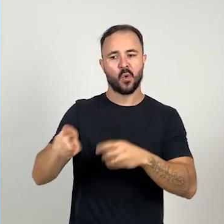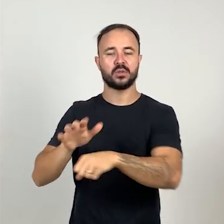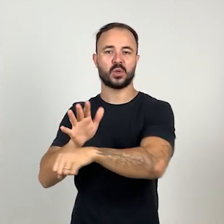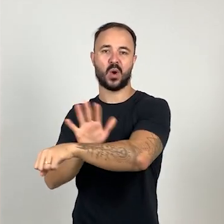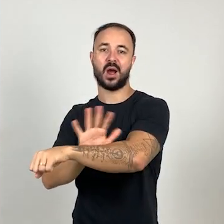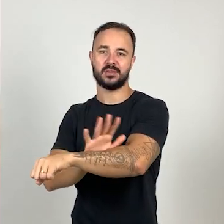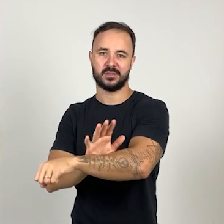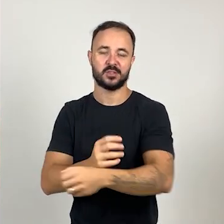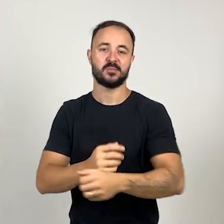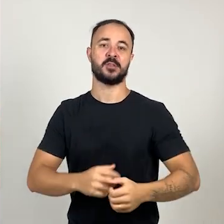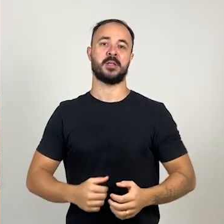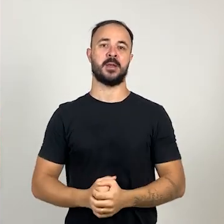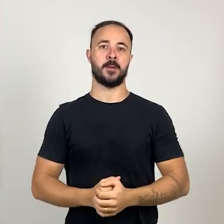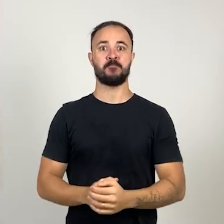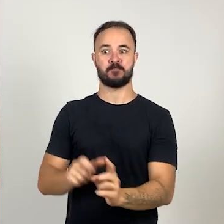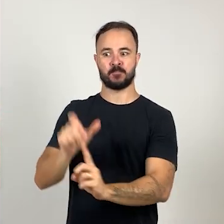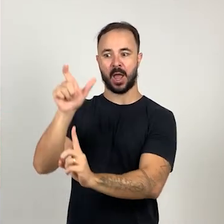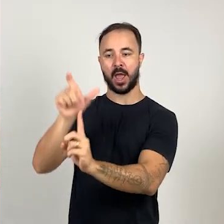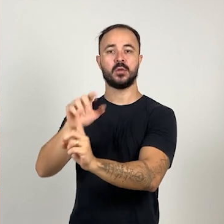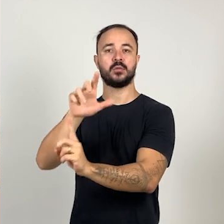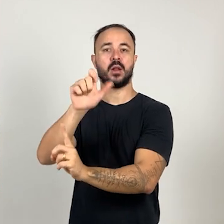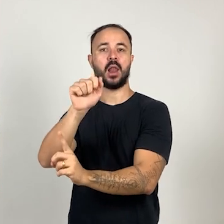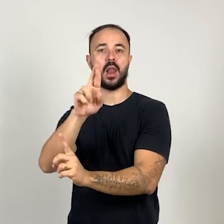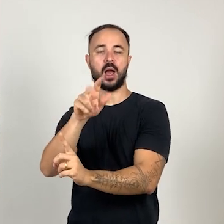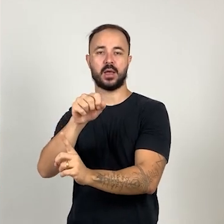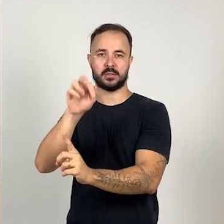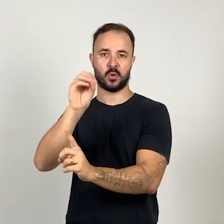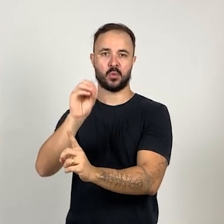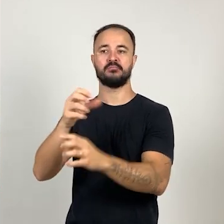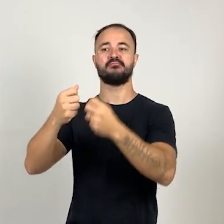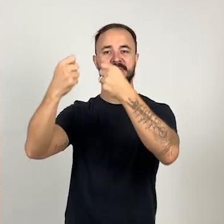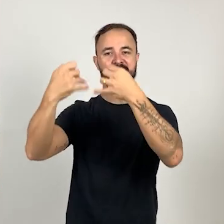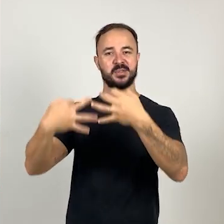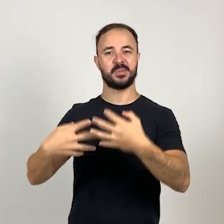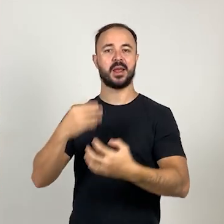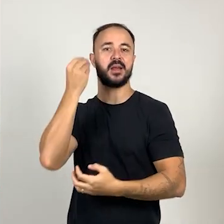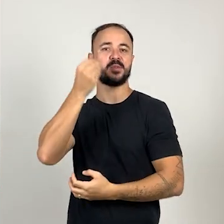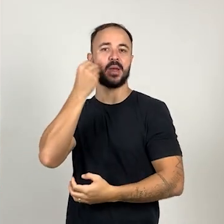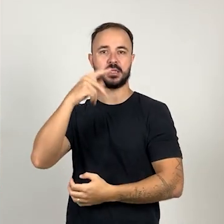e a discriminação. Lázaro Ramos aborda suas experiências pessoais e